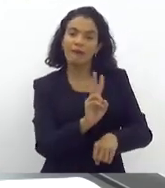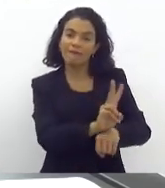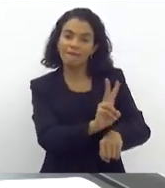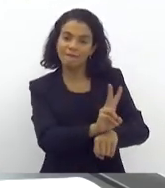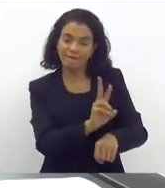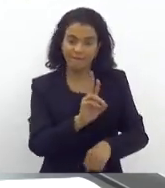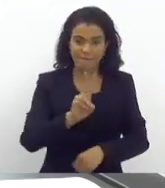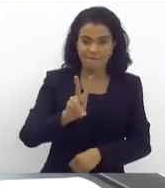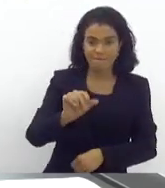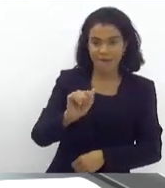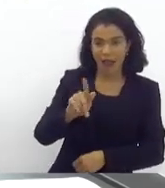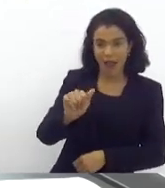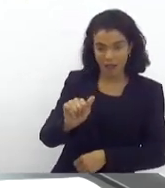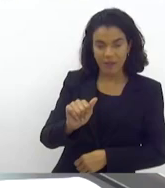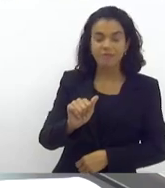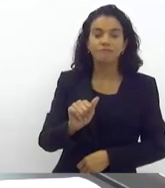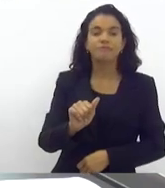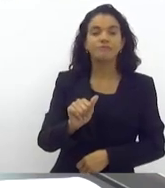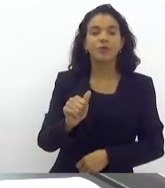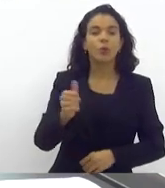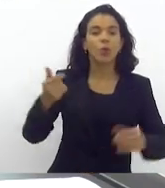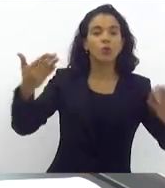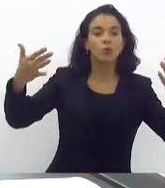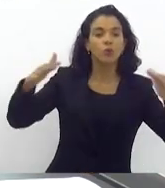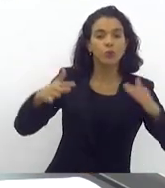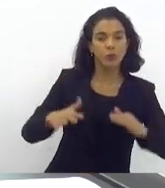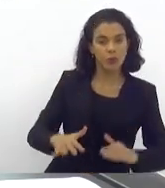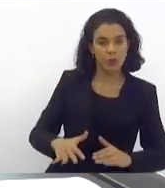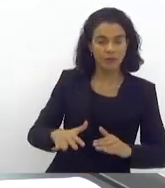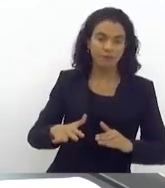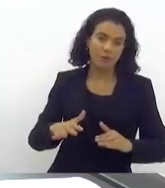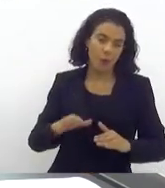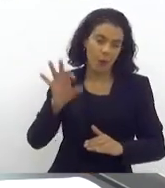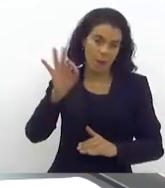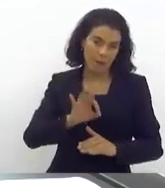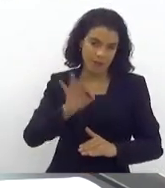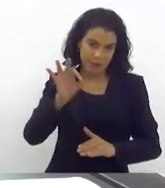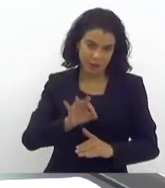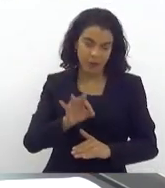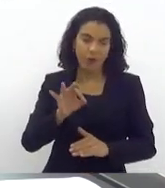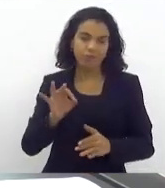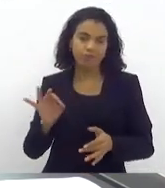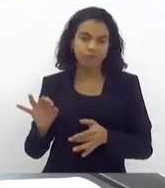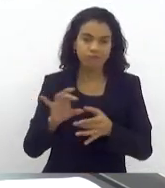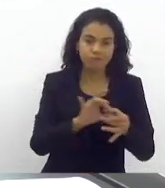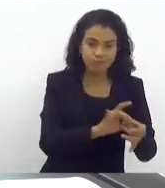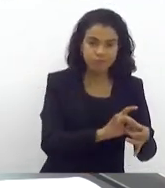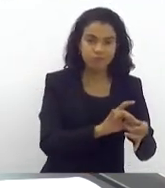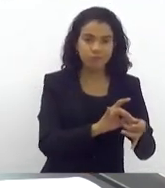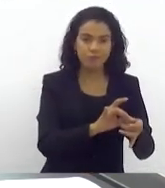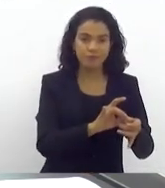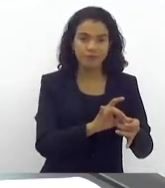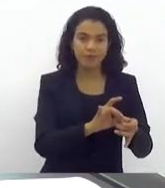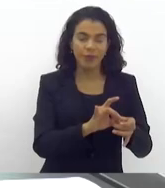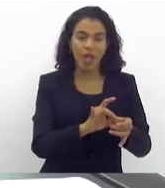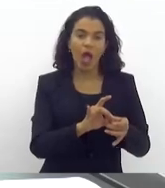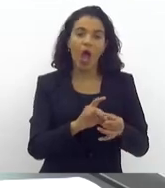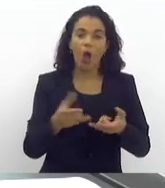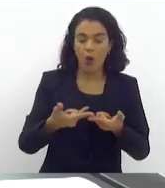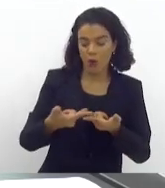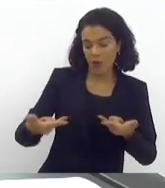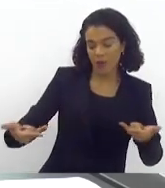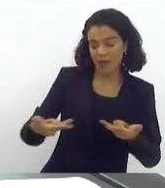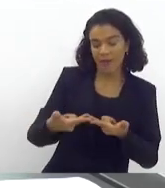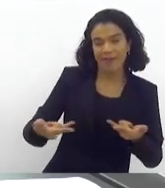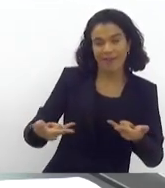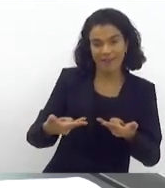não acabe reduzindo muito o percentual relacionado ao ingresso